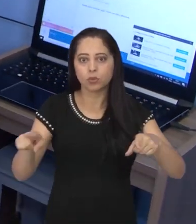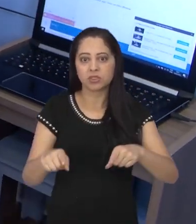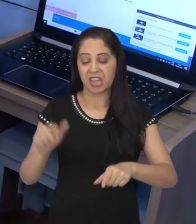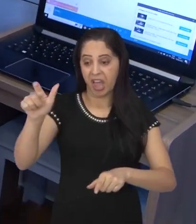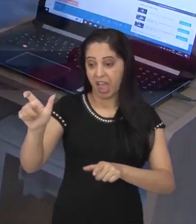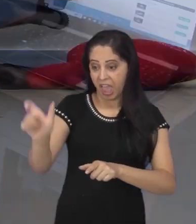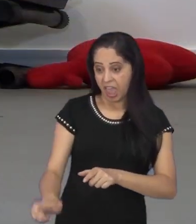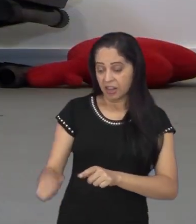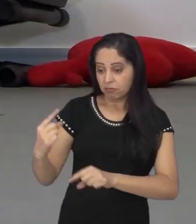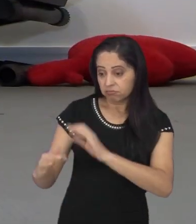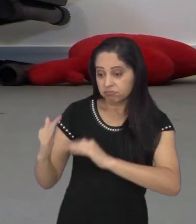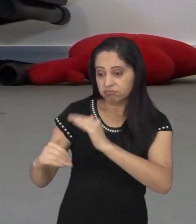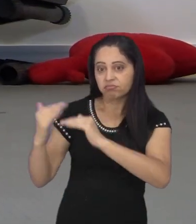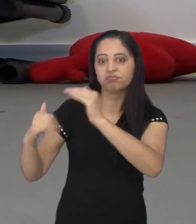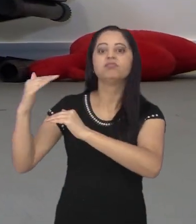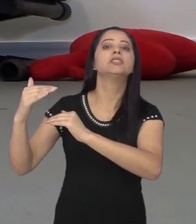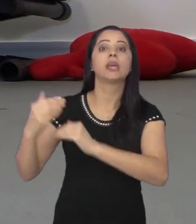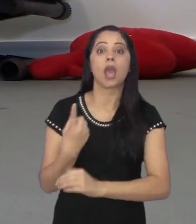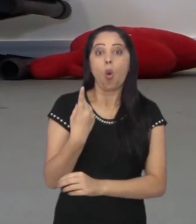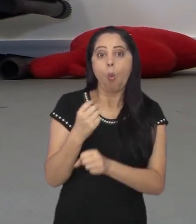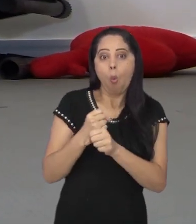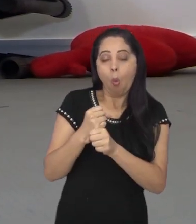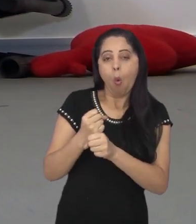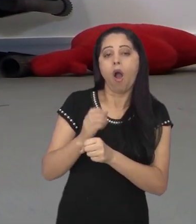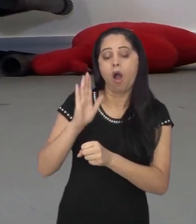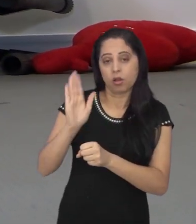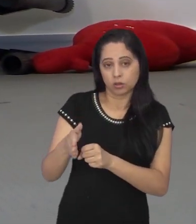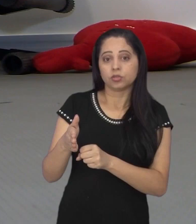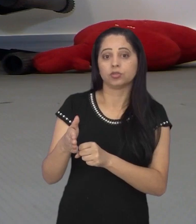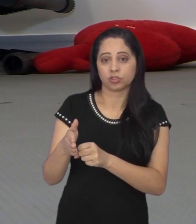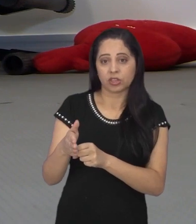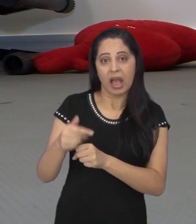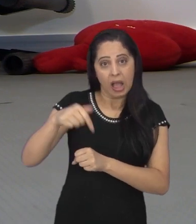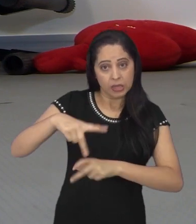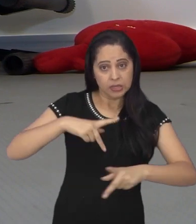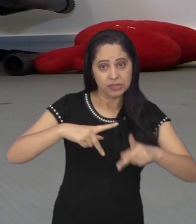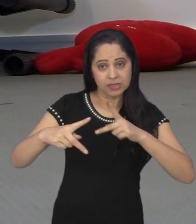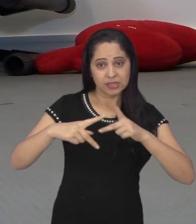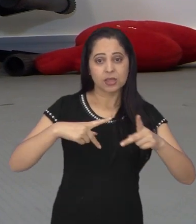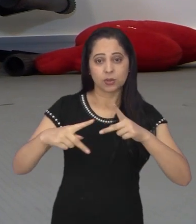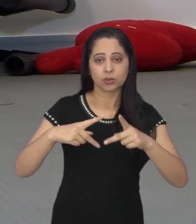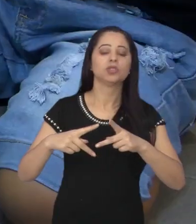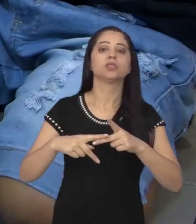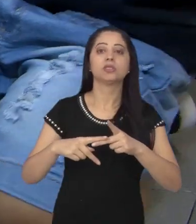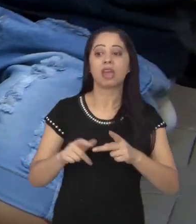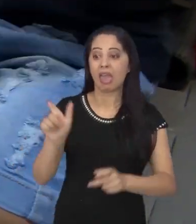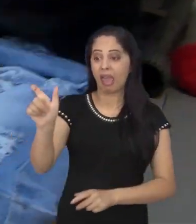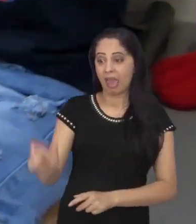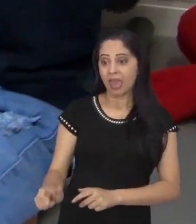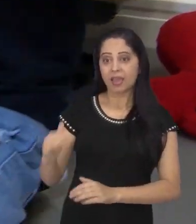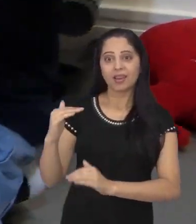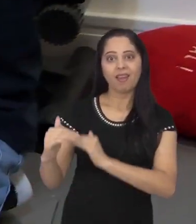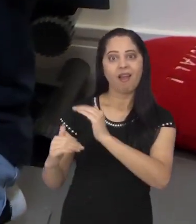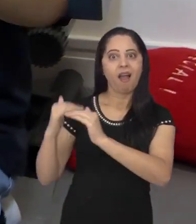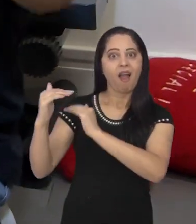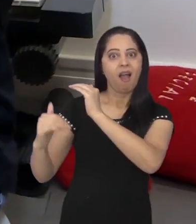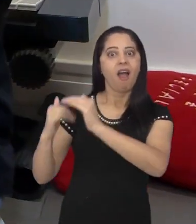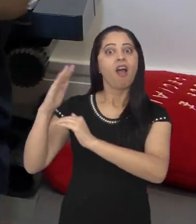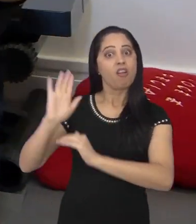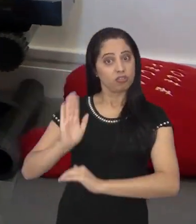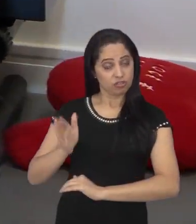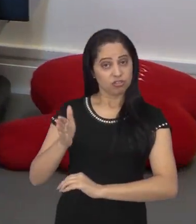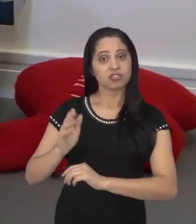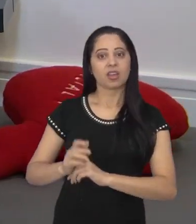desenvolvimento do pequeno. Há 1 ano, aqui neste Centro Biométrico de Música em São José dos Campos, a evolução dele já